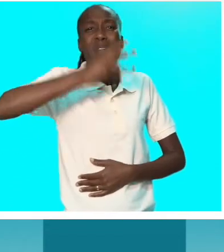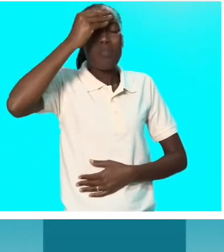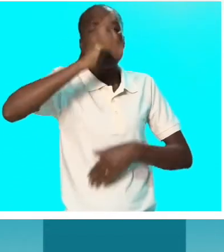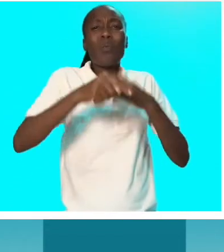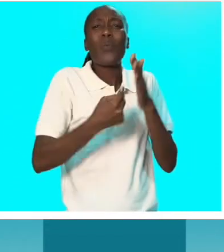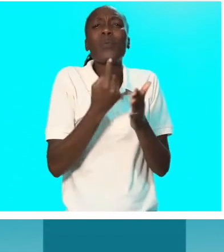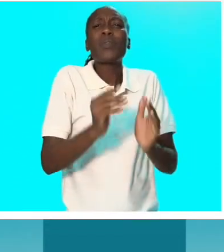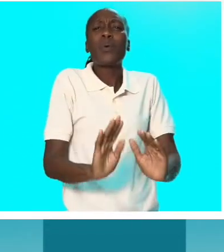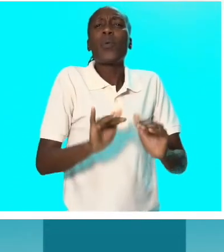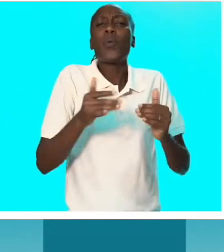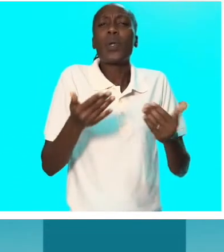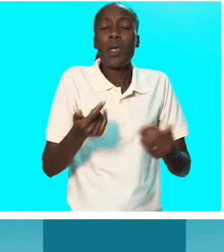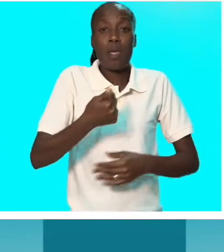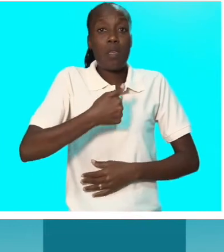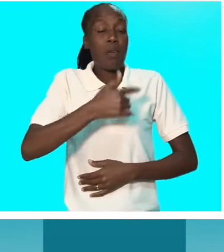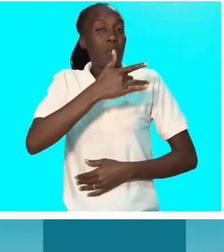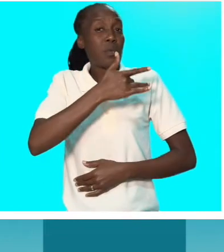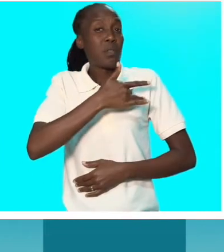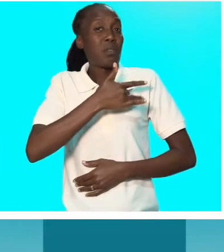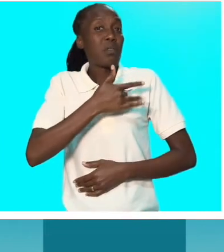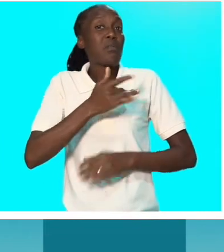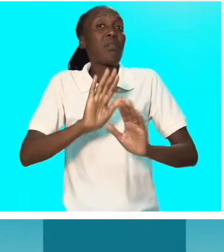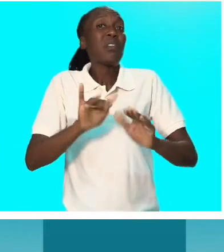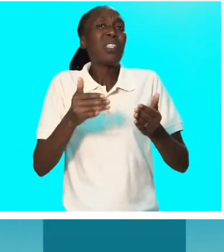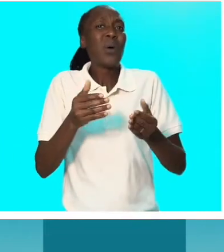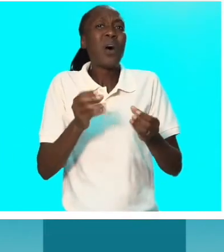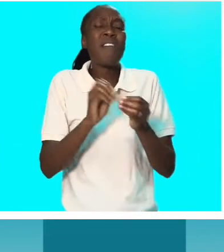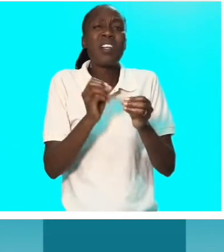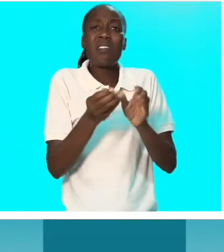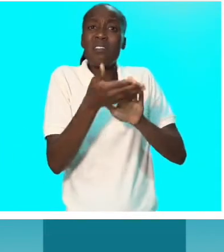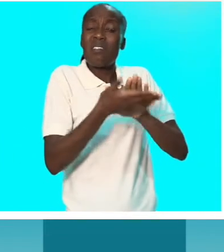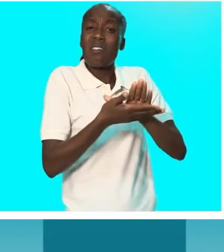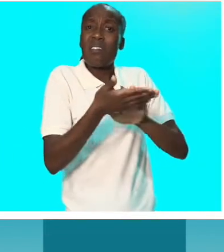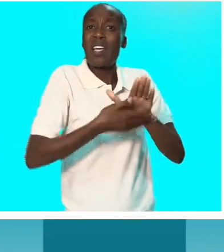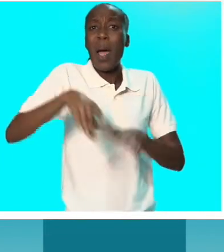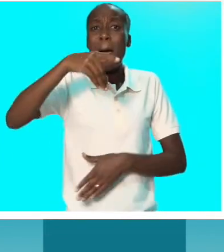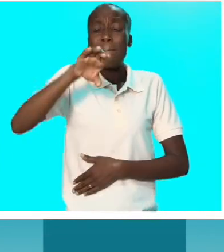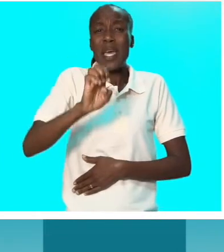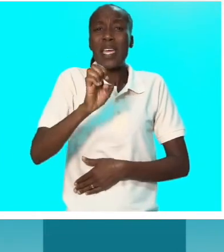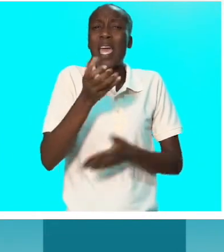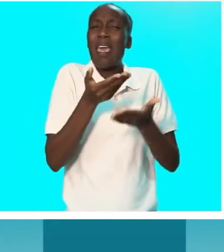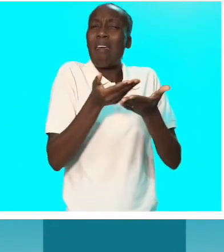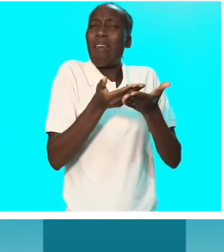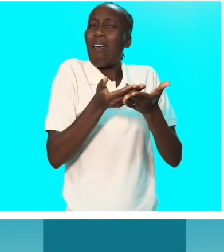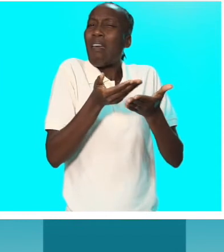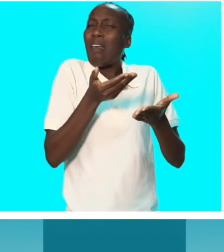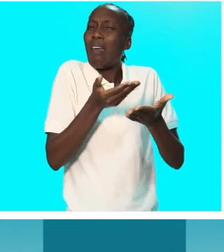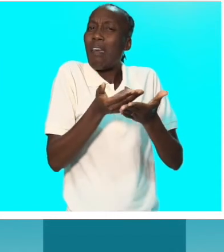a acontecer. Portanto, eu sentia, aquecia o pé, por baixo do meu pé,